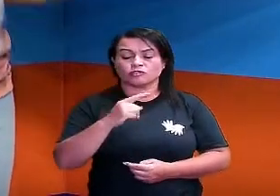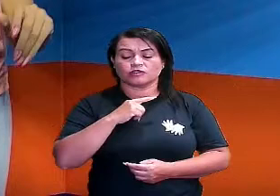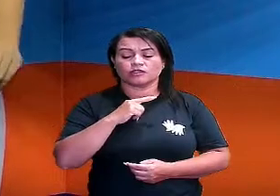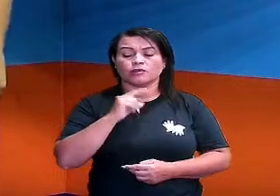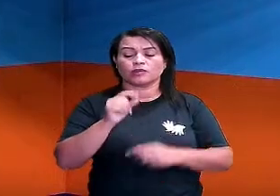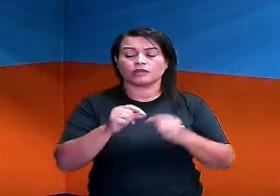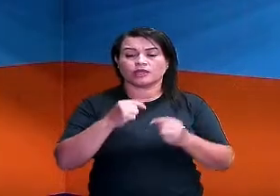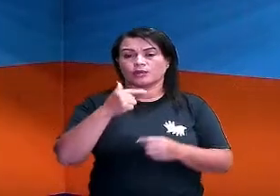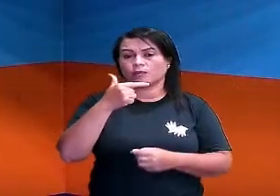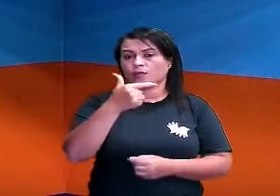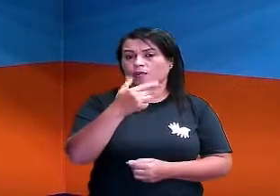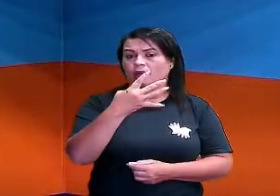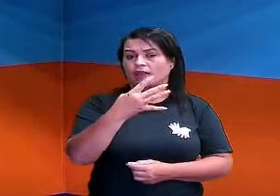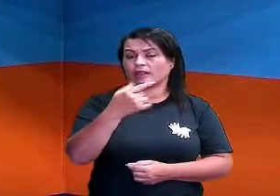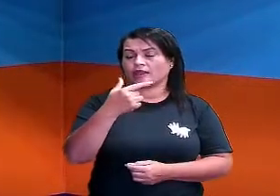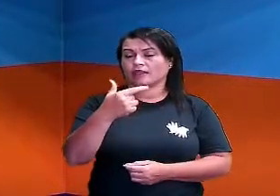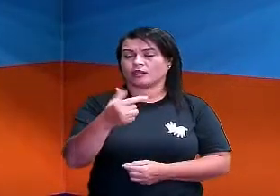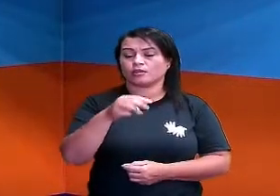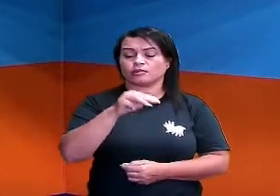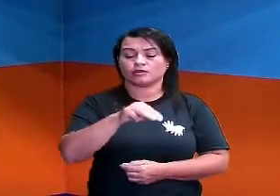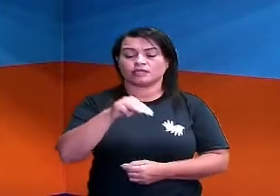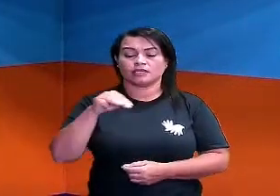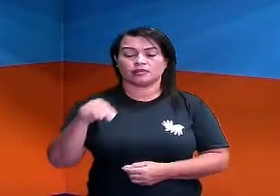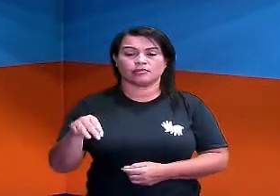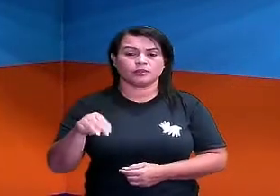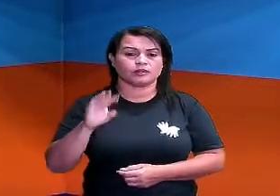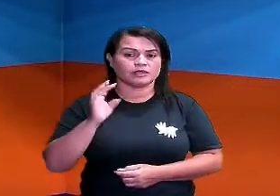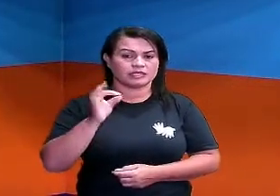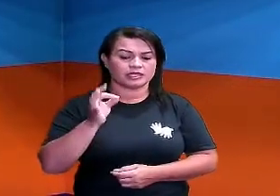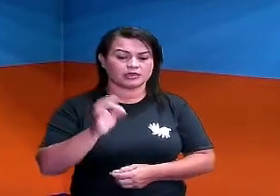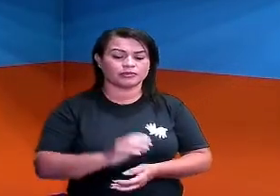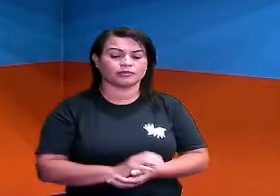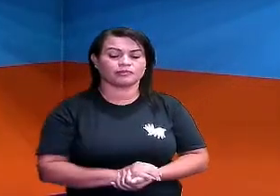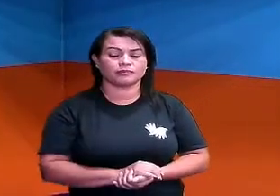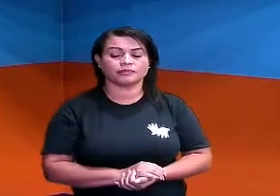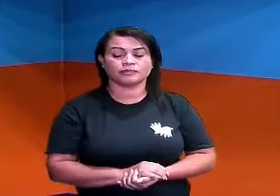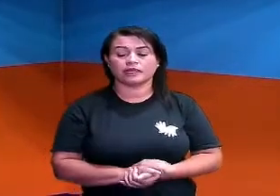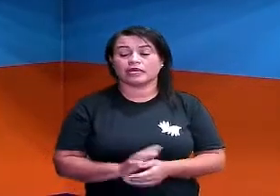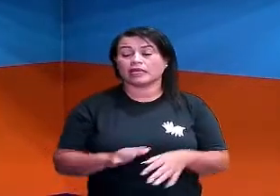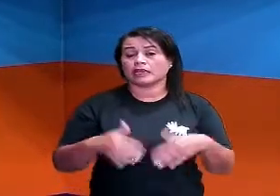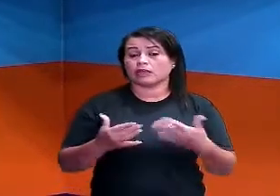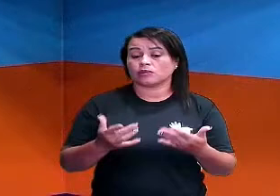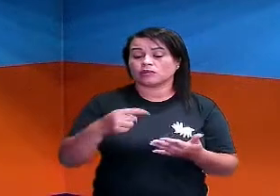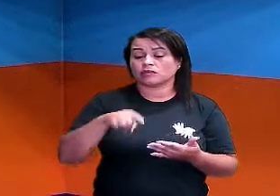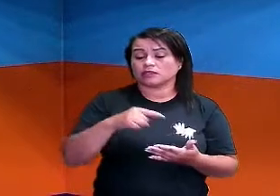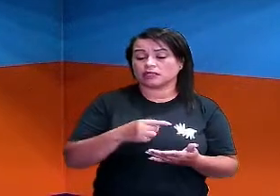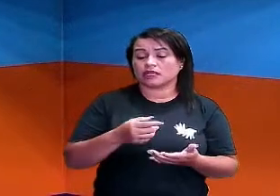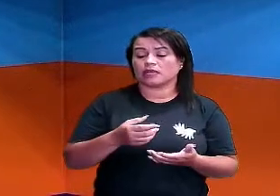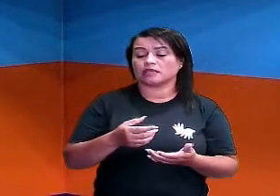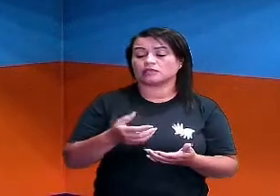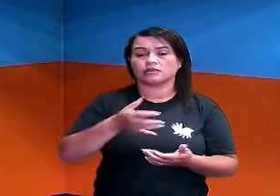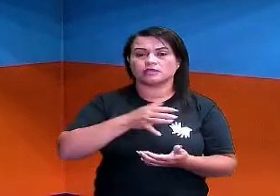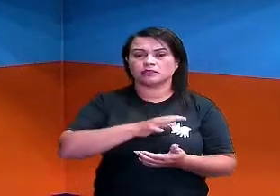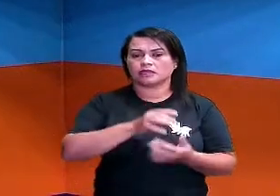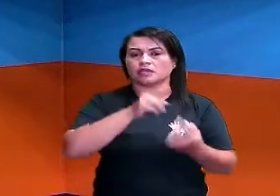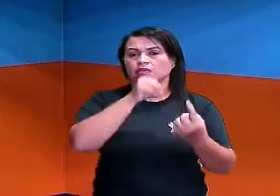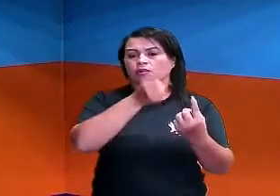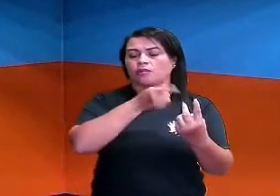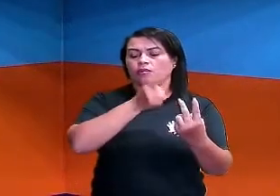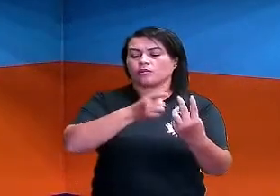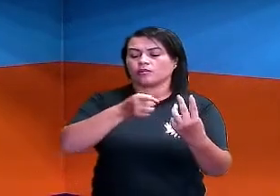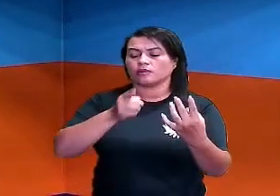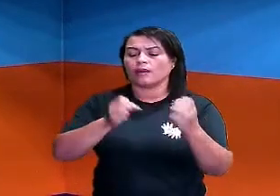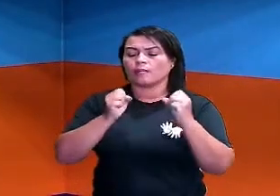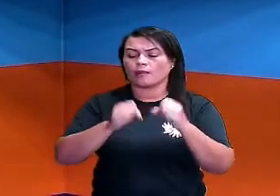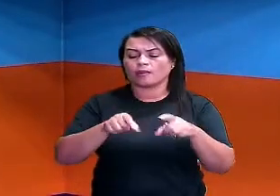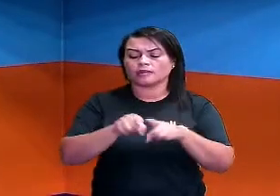ter 42 milímetros, tá certo? Então, se você não quiser sair contando tracinho por tracinho, é